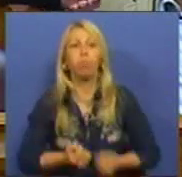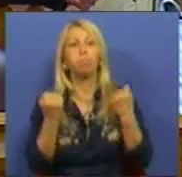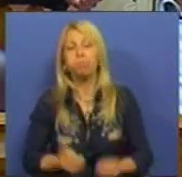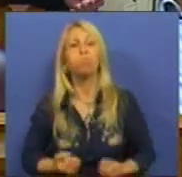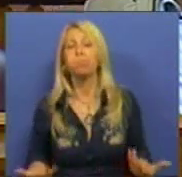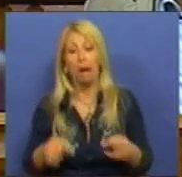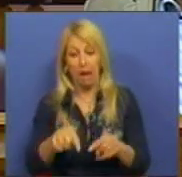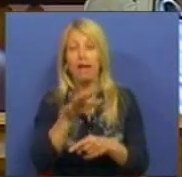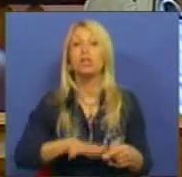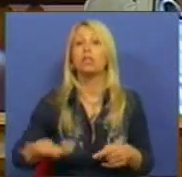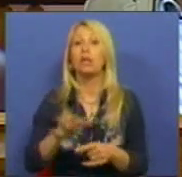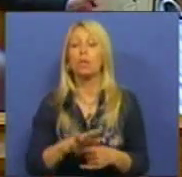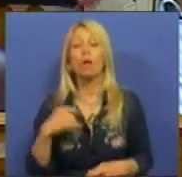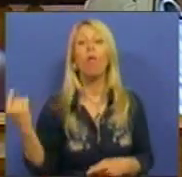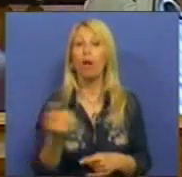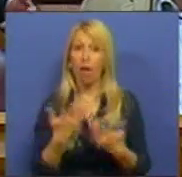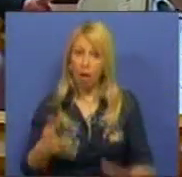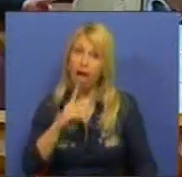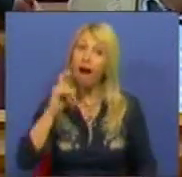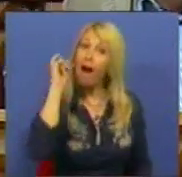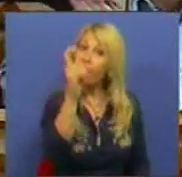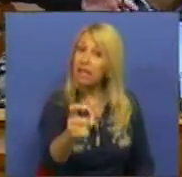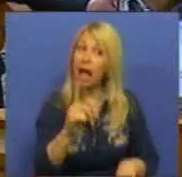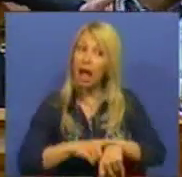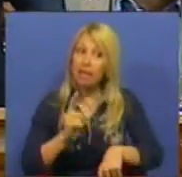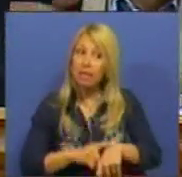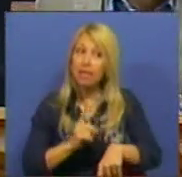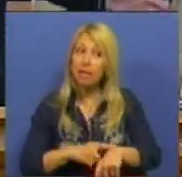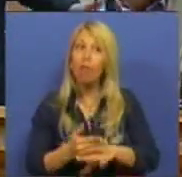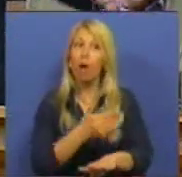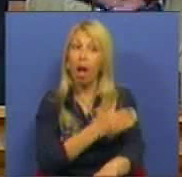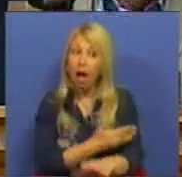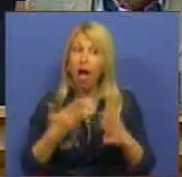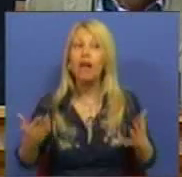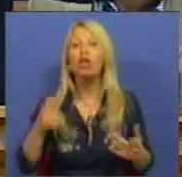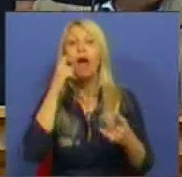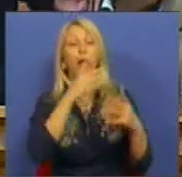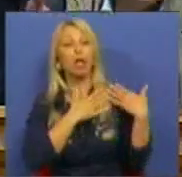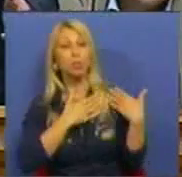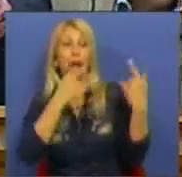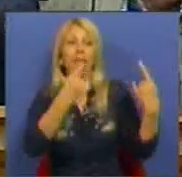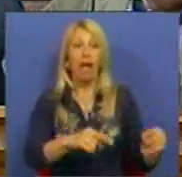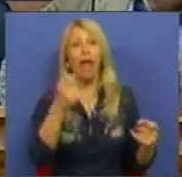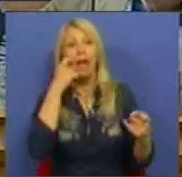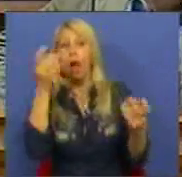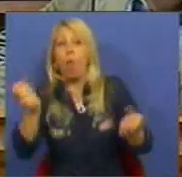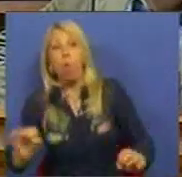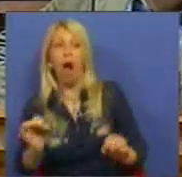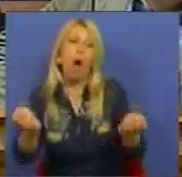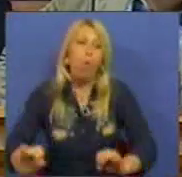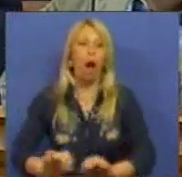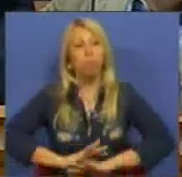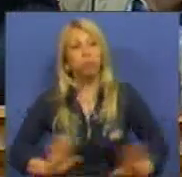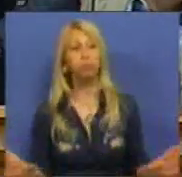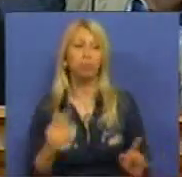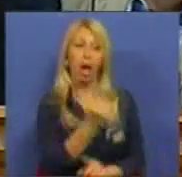nestas circunstâncias. E nós estamos a avisar em devido tempo, quem tem responsabilidade tem, quem não tem, não a tem. Portanto, isso ficará com cada